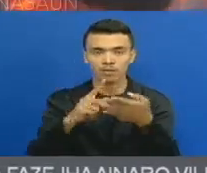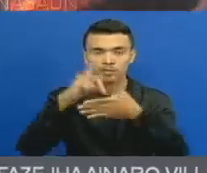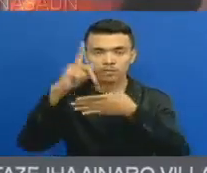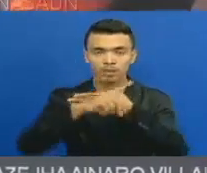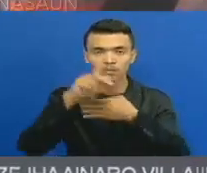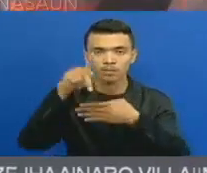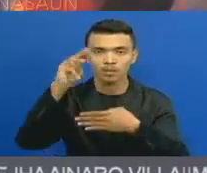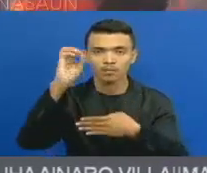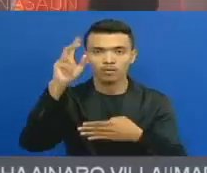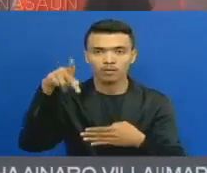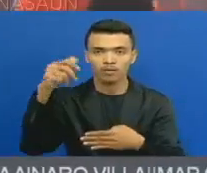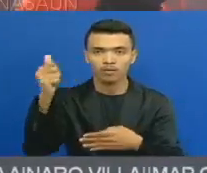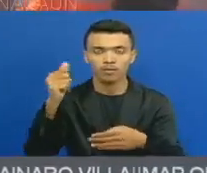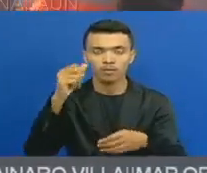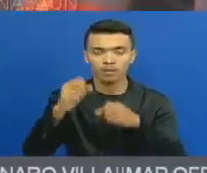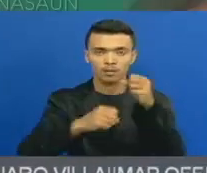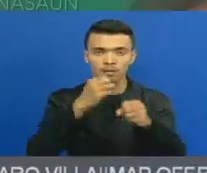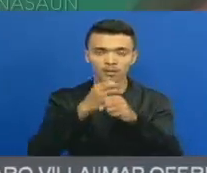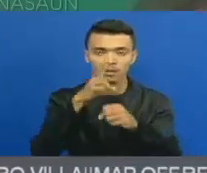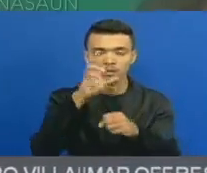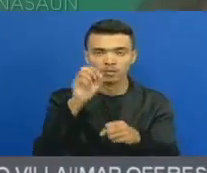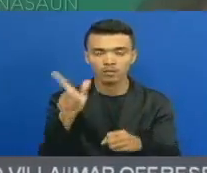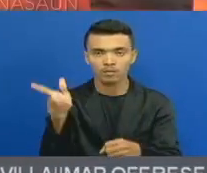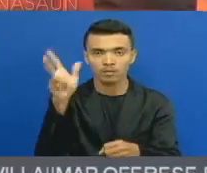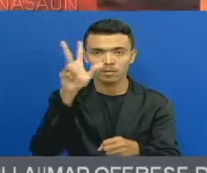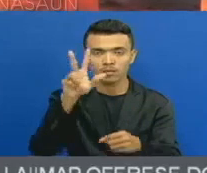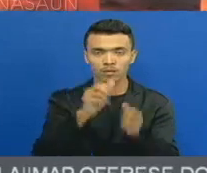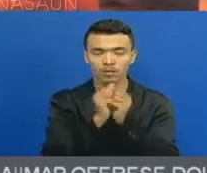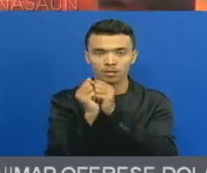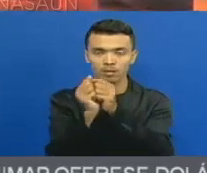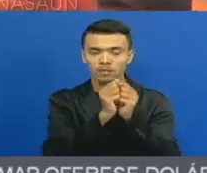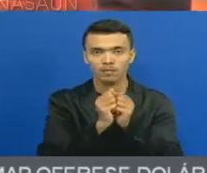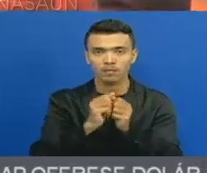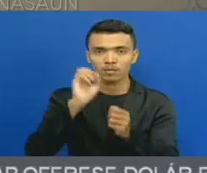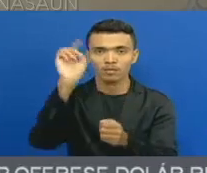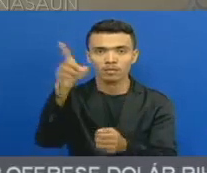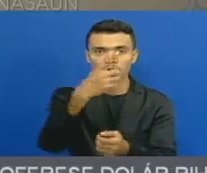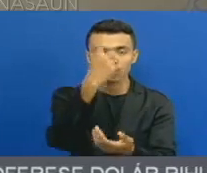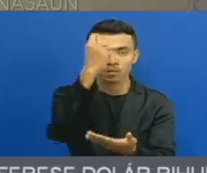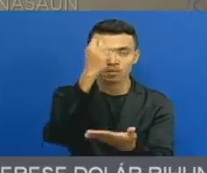PEMOPA terceira fase tina Rihun Rua Ron Lurecintolo, romontante Rihun Atusida.